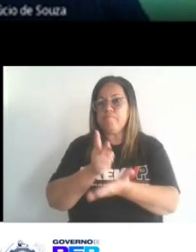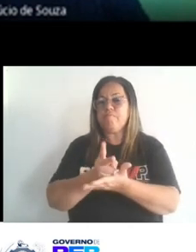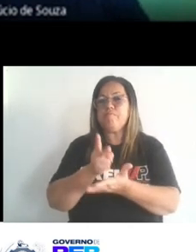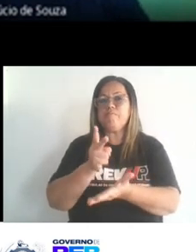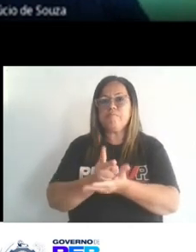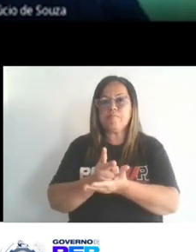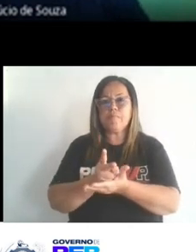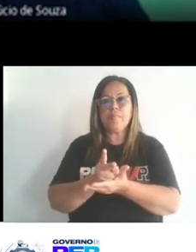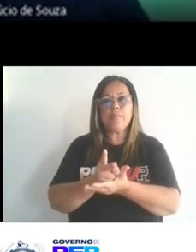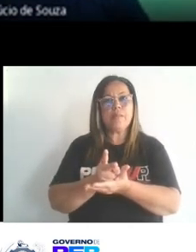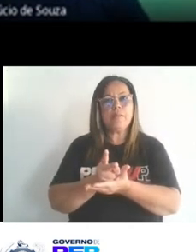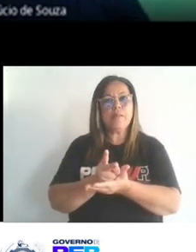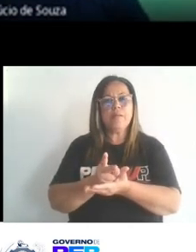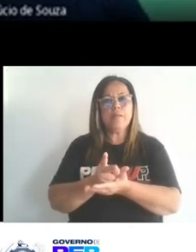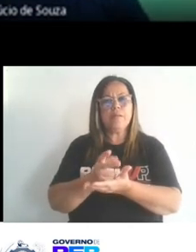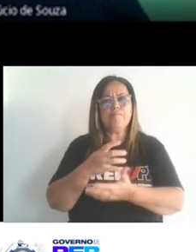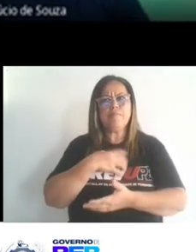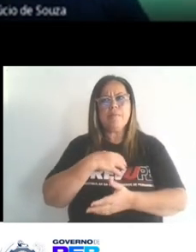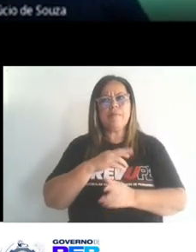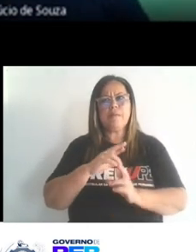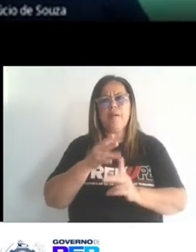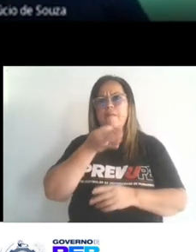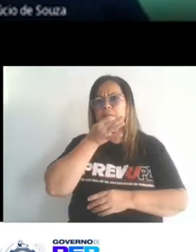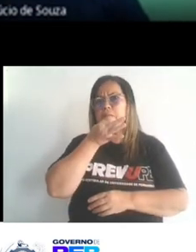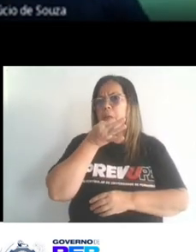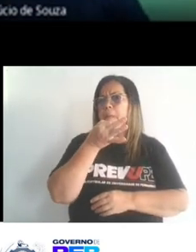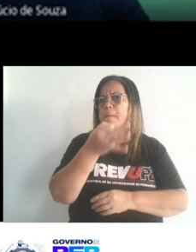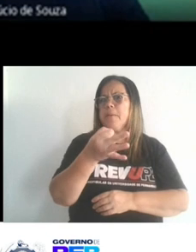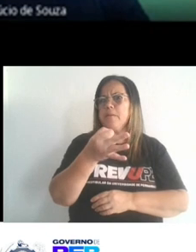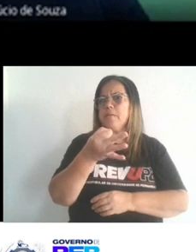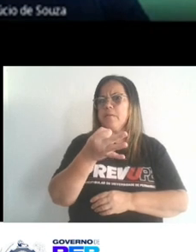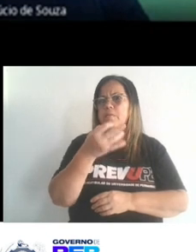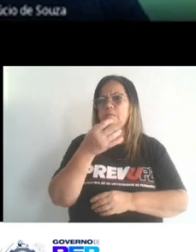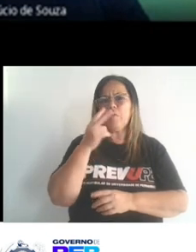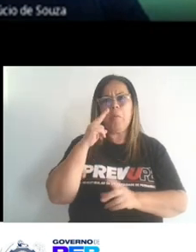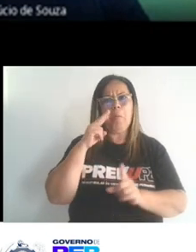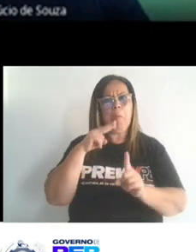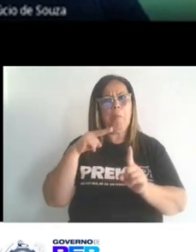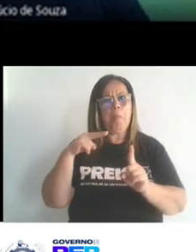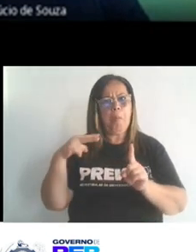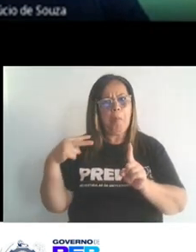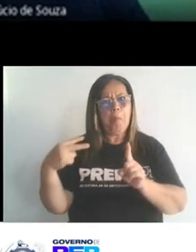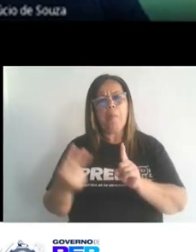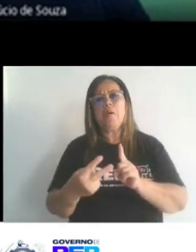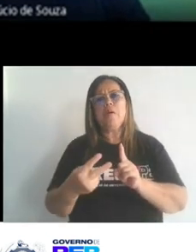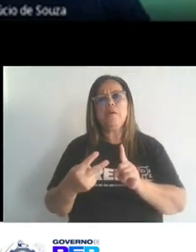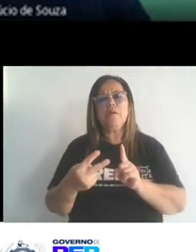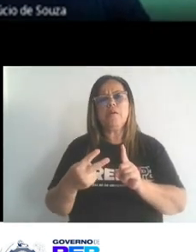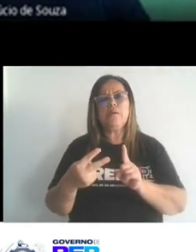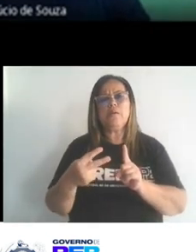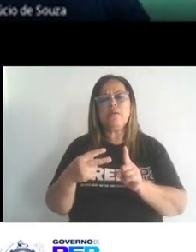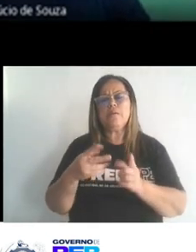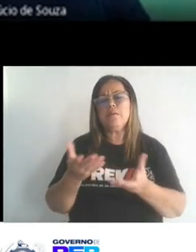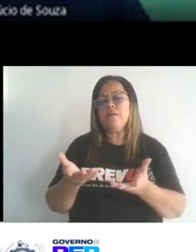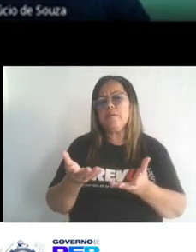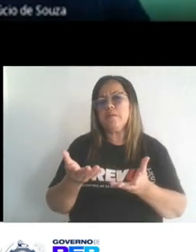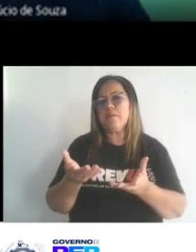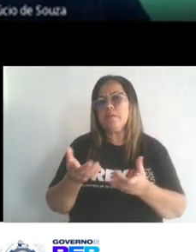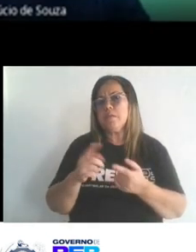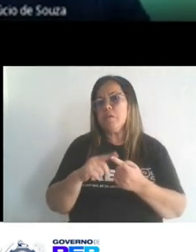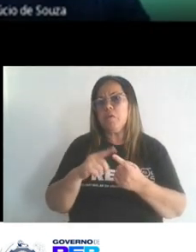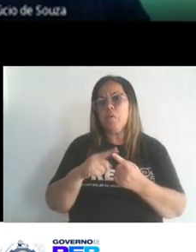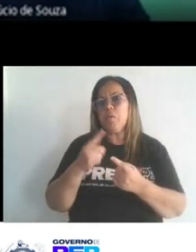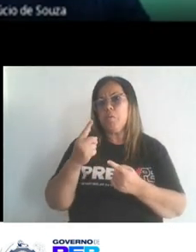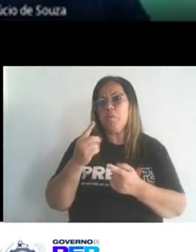choque entre o ponto de vista entre esse ponto de vista e o dos teólogos